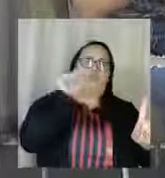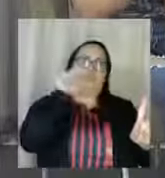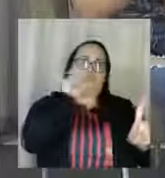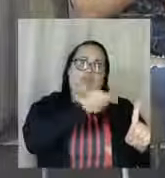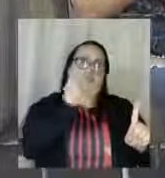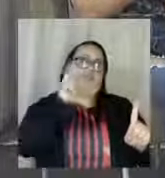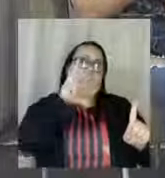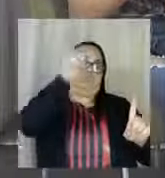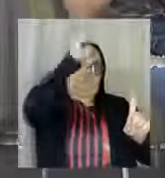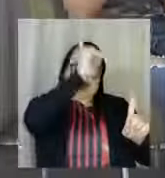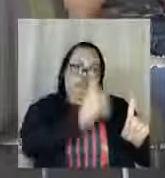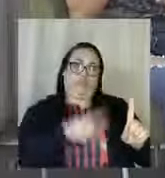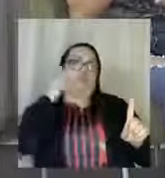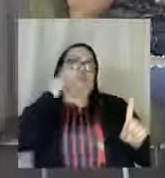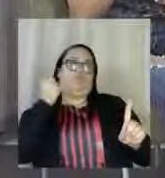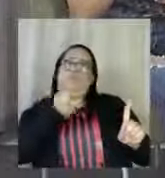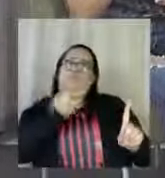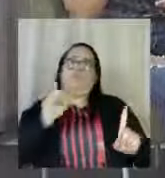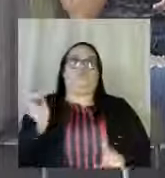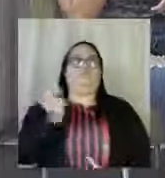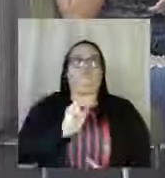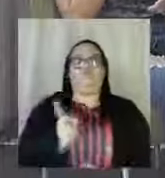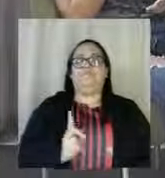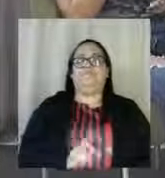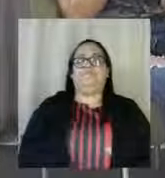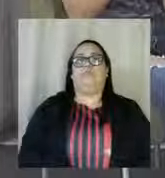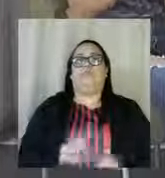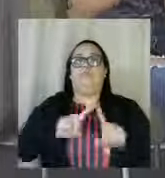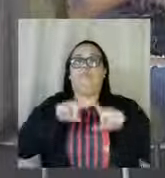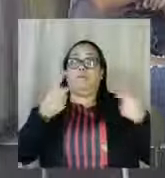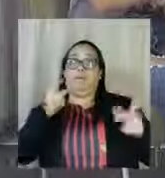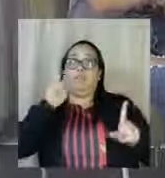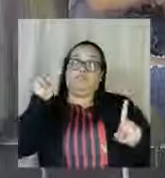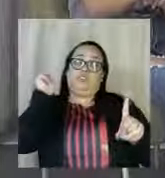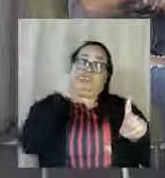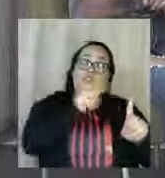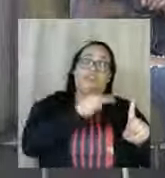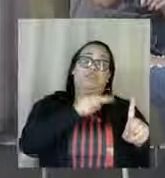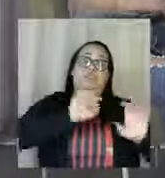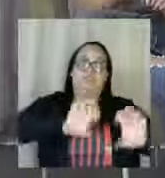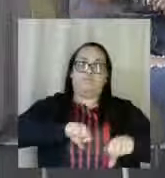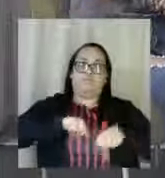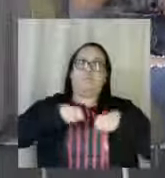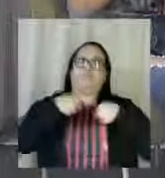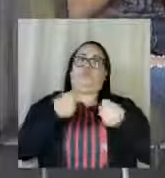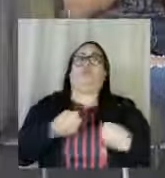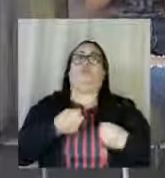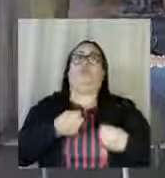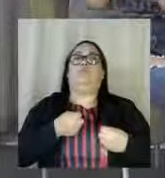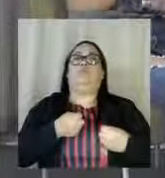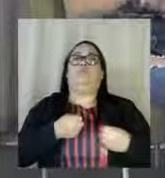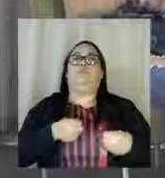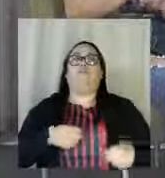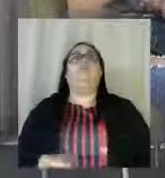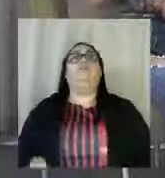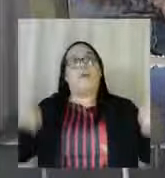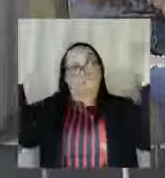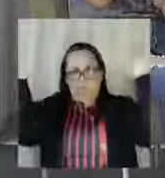não vendo apenas a surdez, mas vendo em você potencialidade,